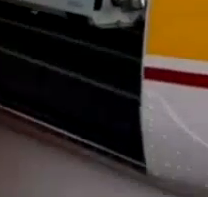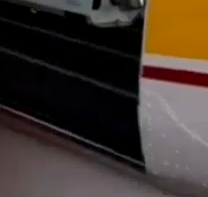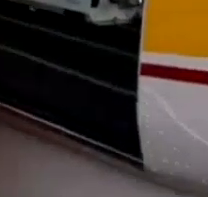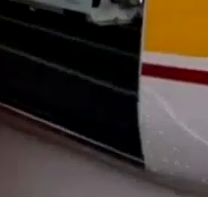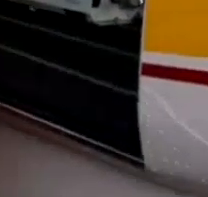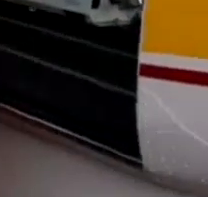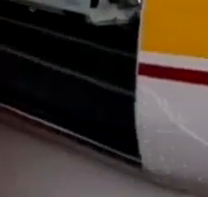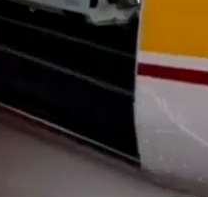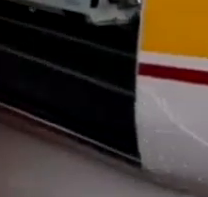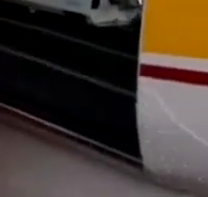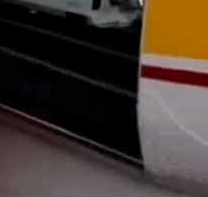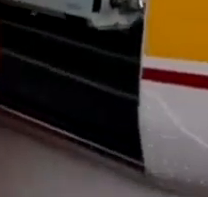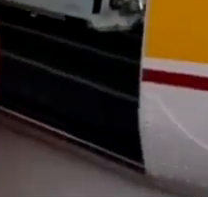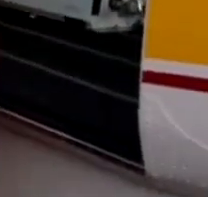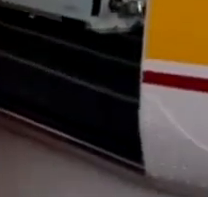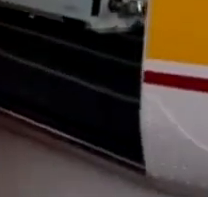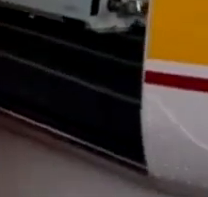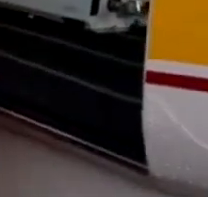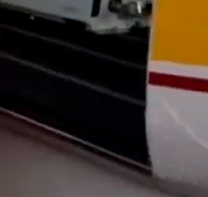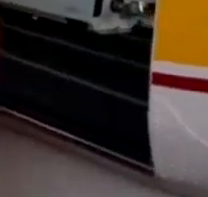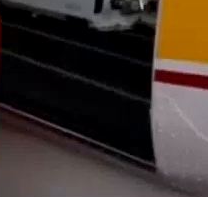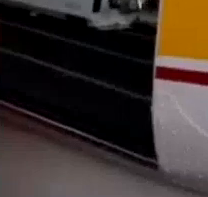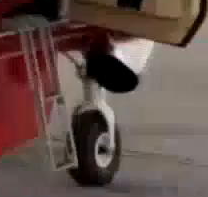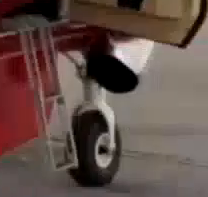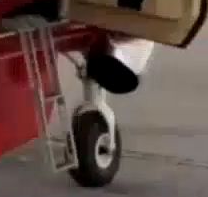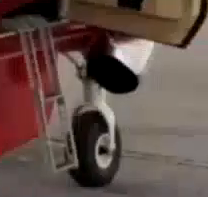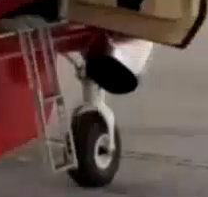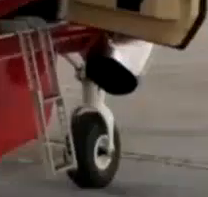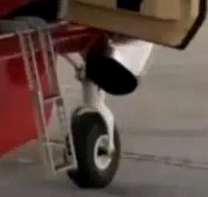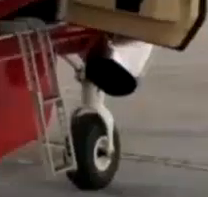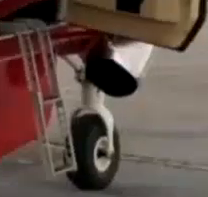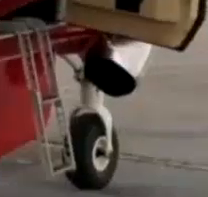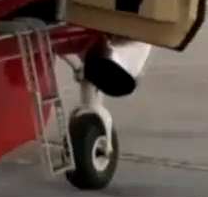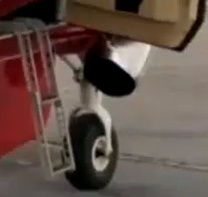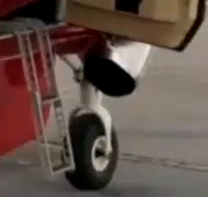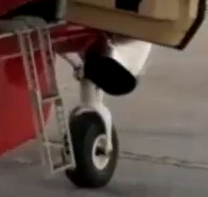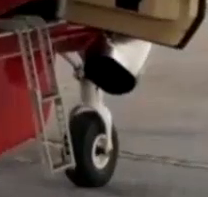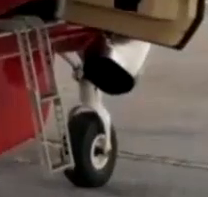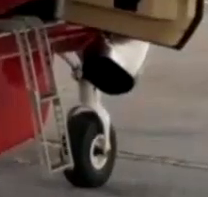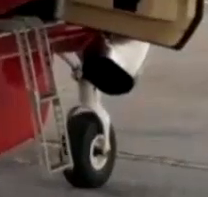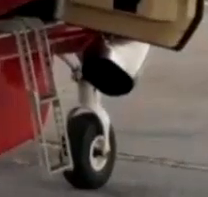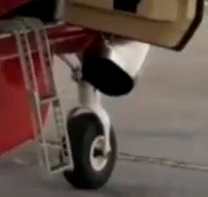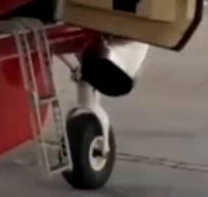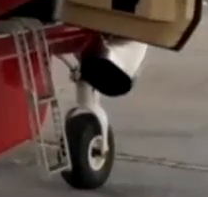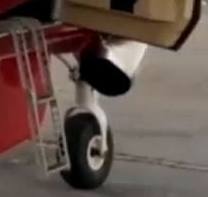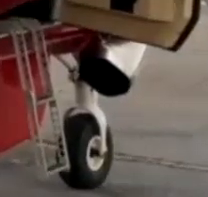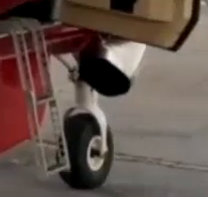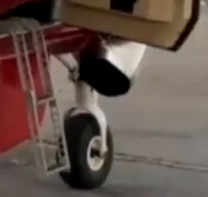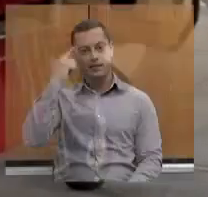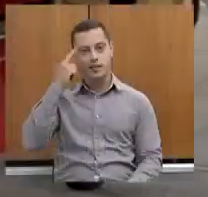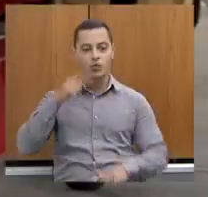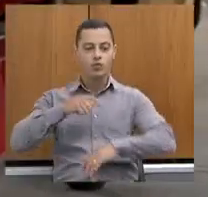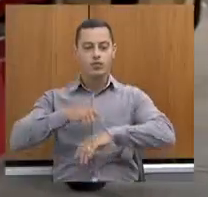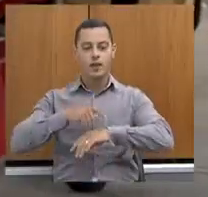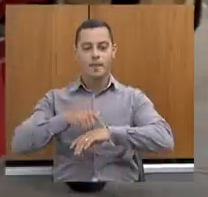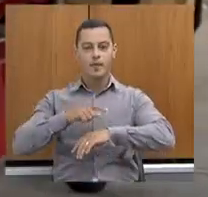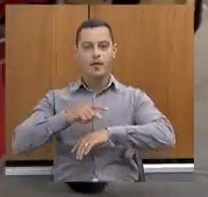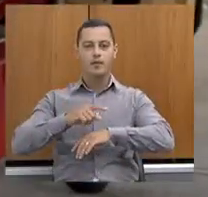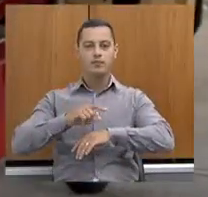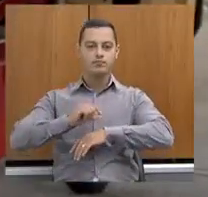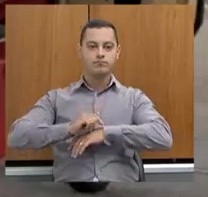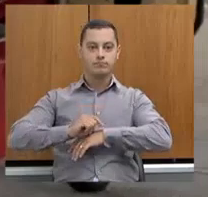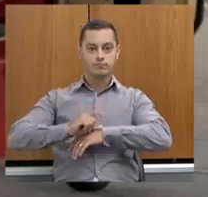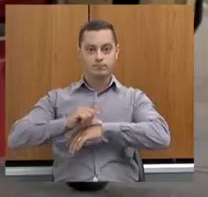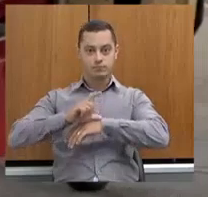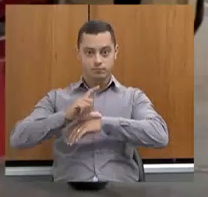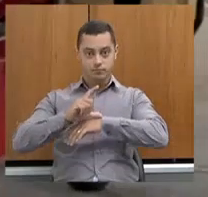cuidados para evitar o transtorno durante o voo já estava se pensando há um tempo maior essa transferência e no início